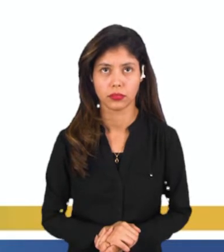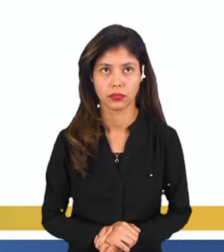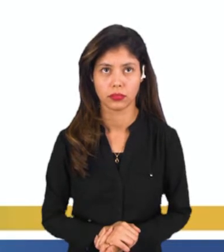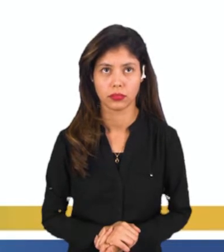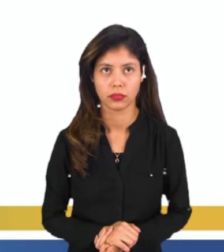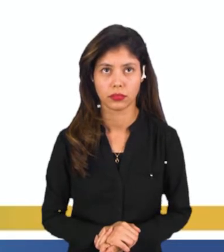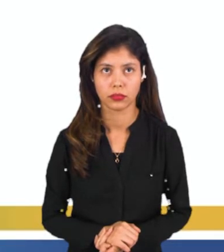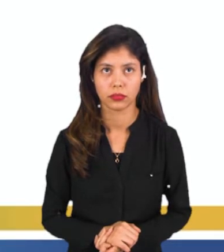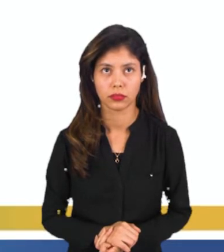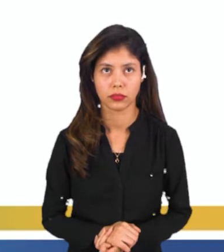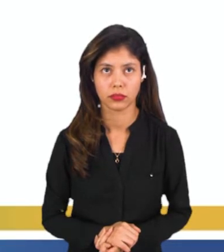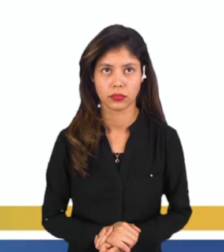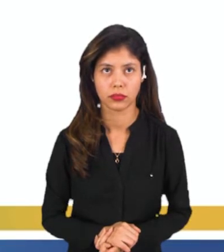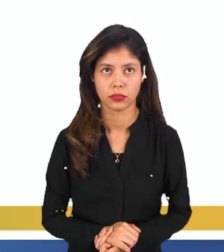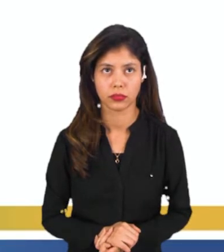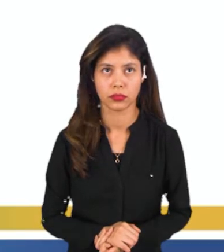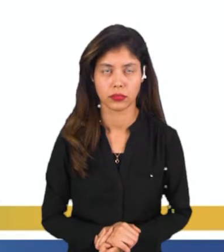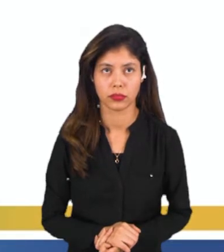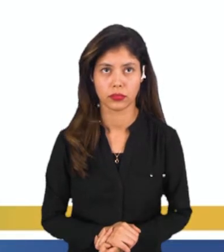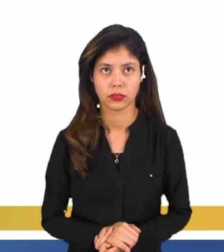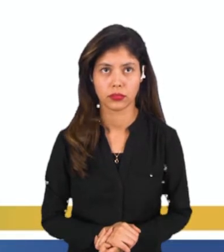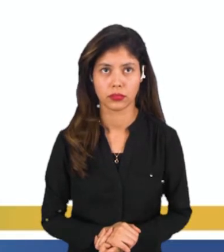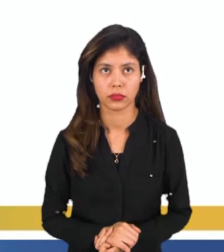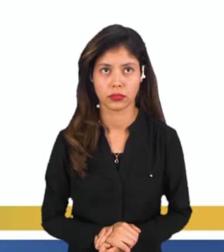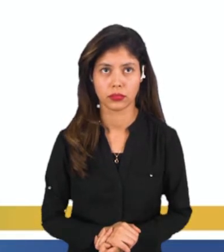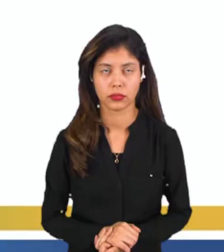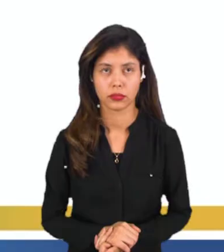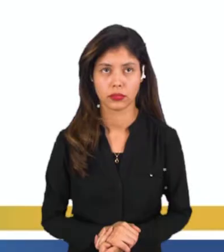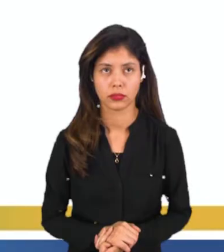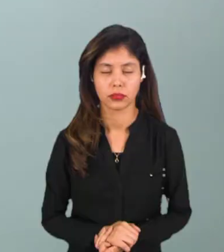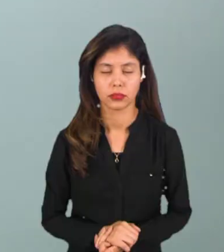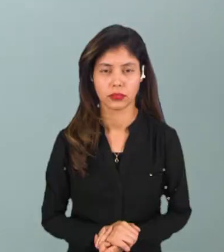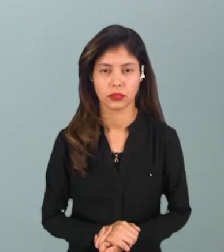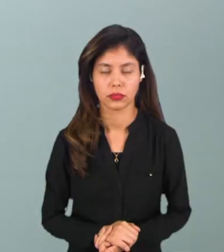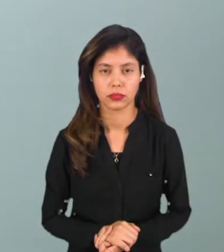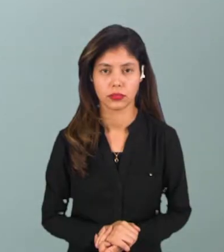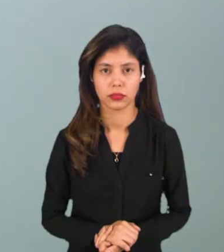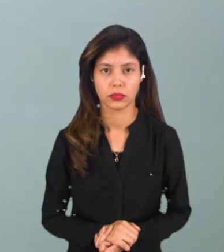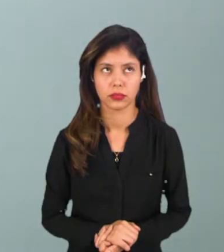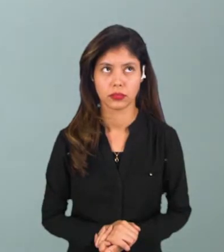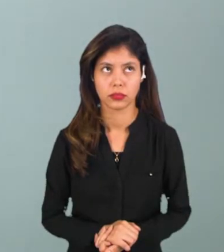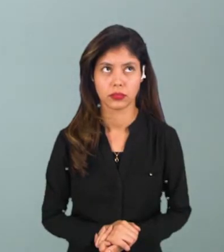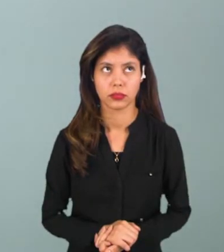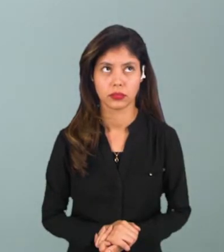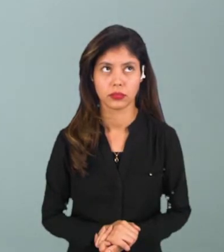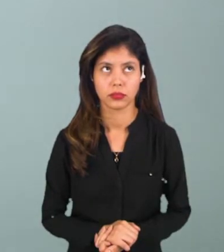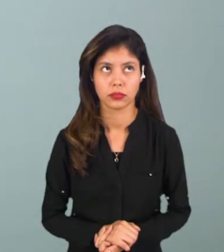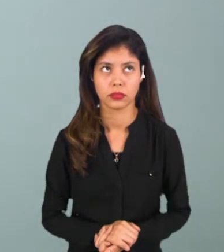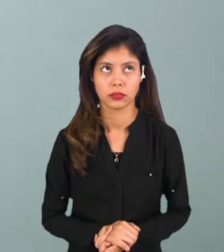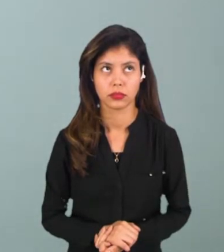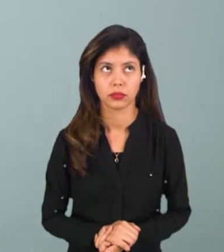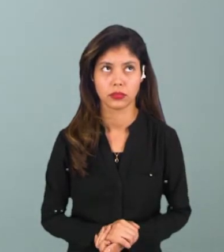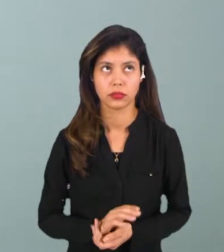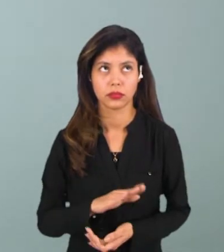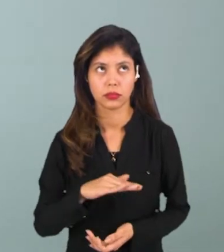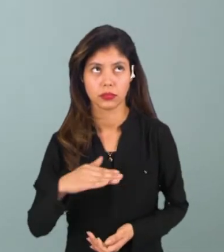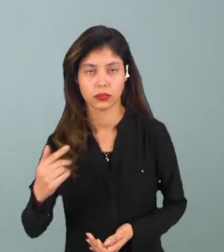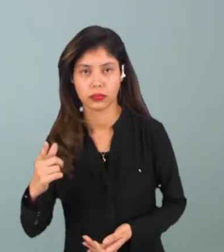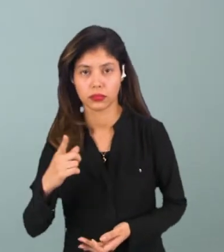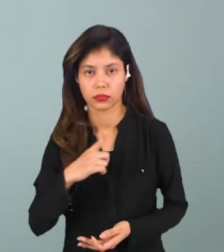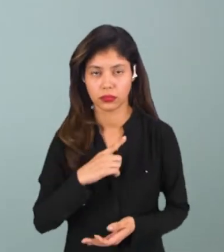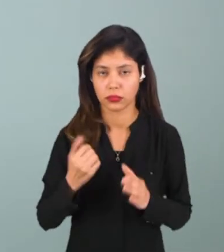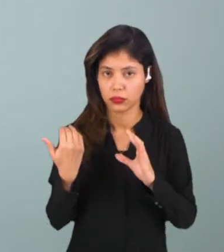1947. Las fechas son son el tiempo que llevó para desarrollar la obra y cuando la obra